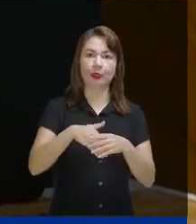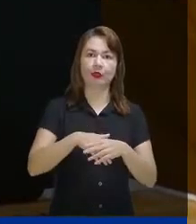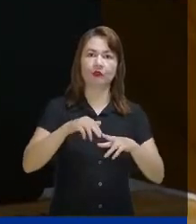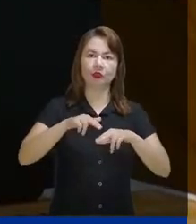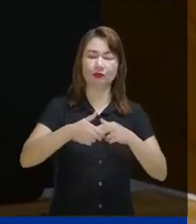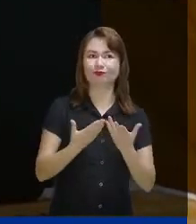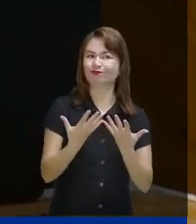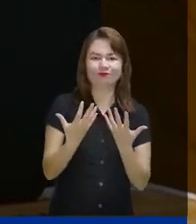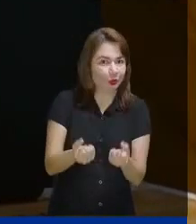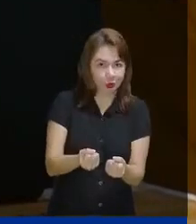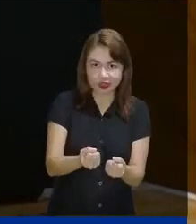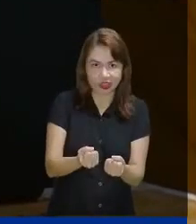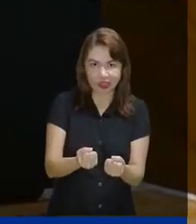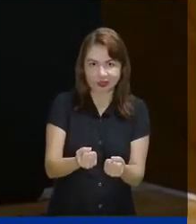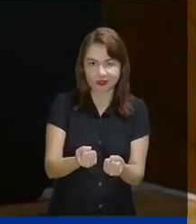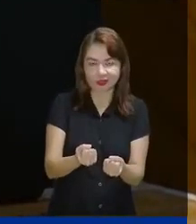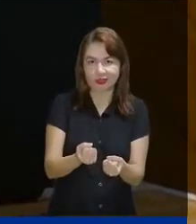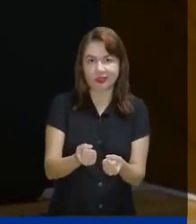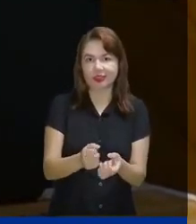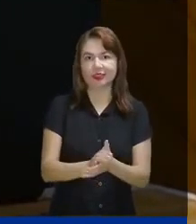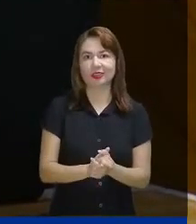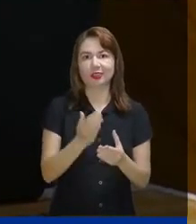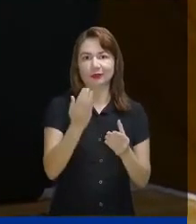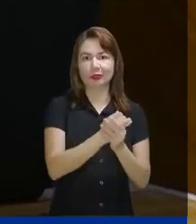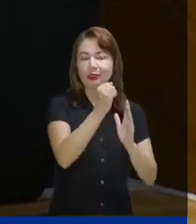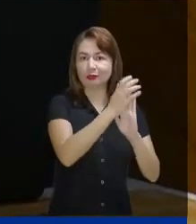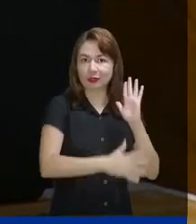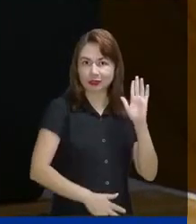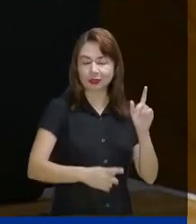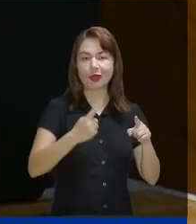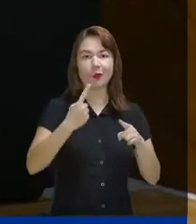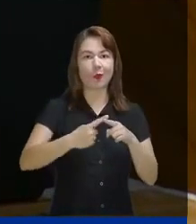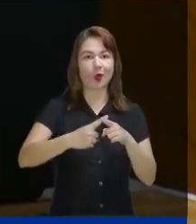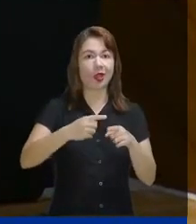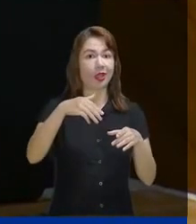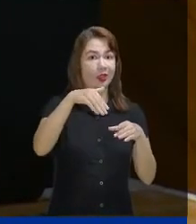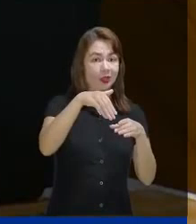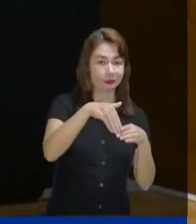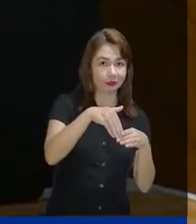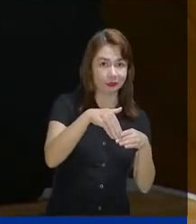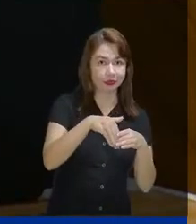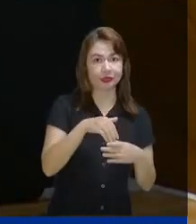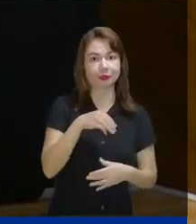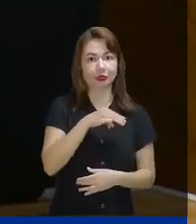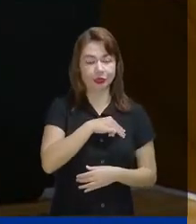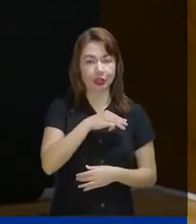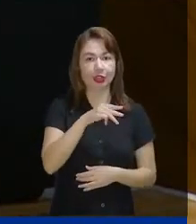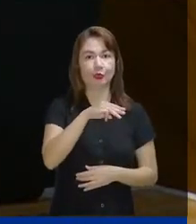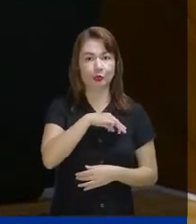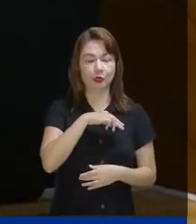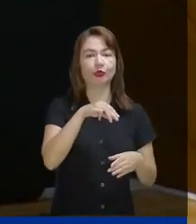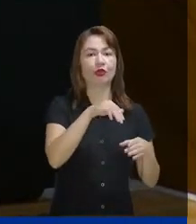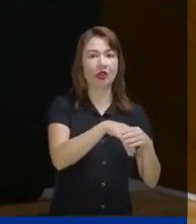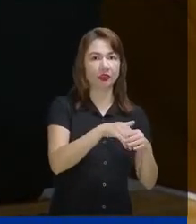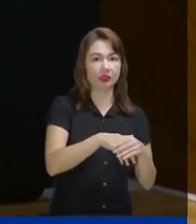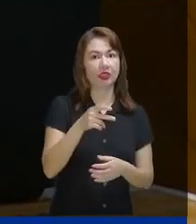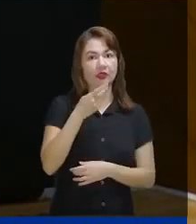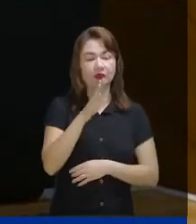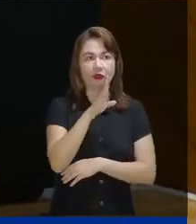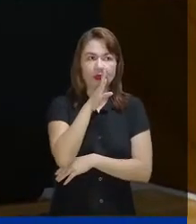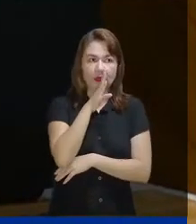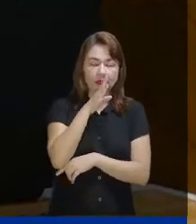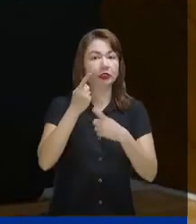pela rejeição, porque, embora o Ministério Público Eleitoral tenha dito que houve omissão, mas ficou